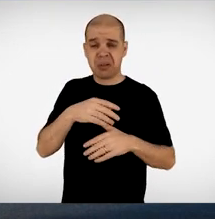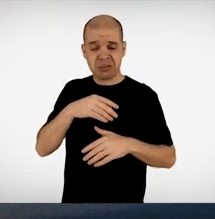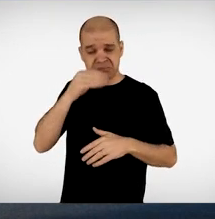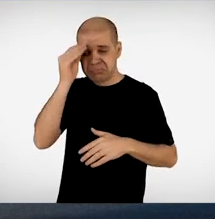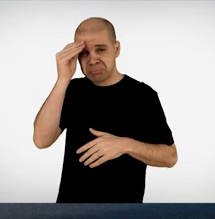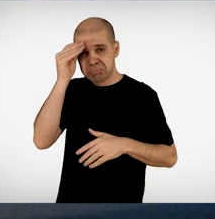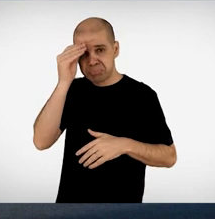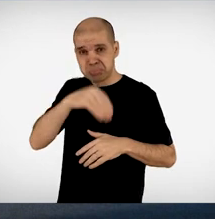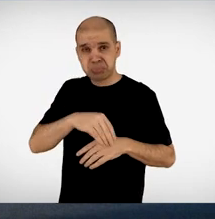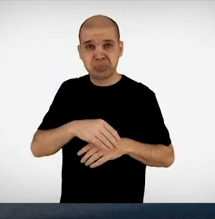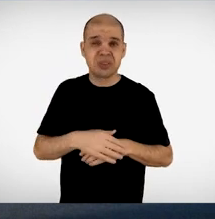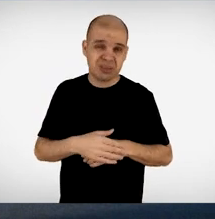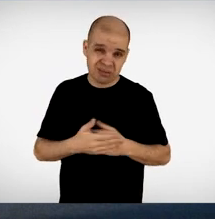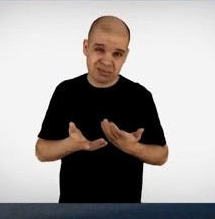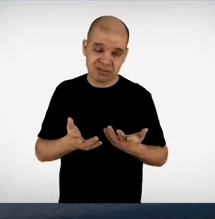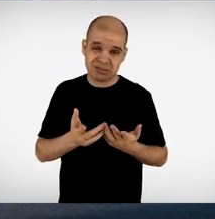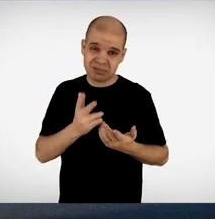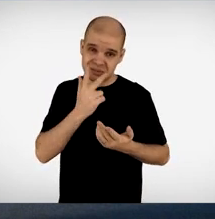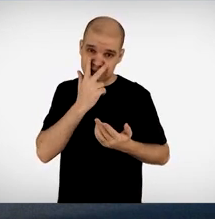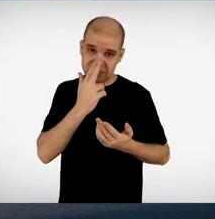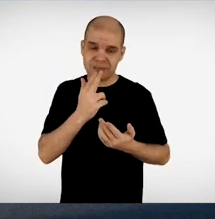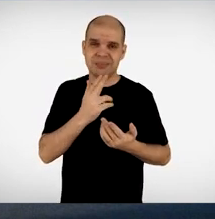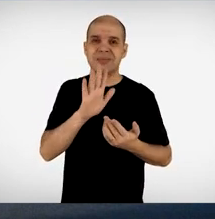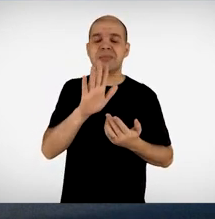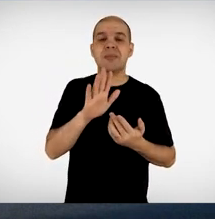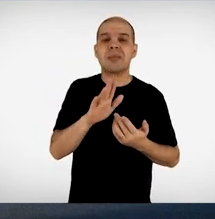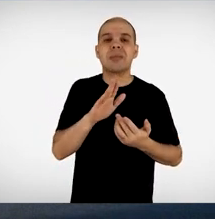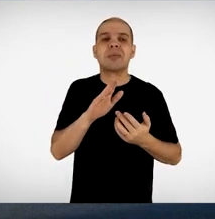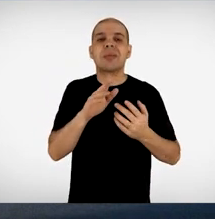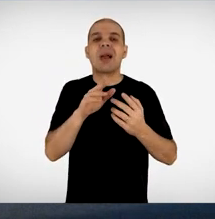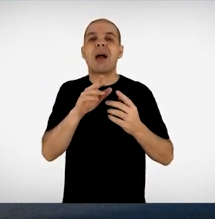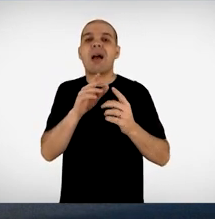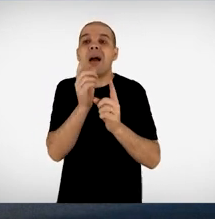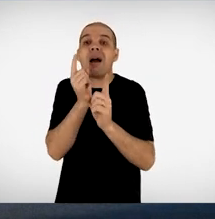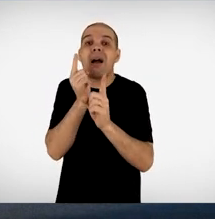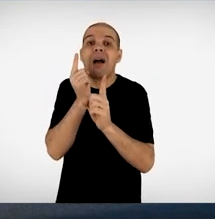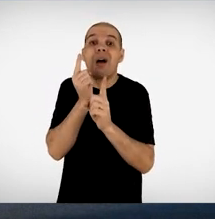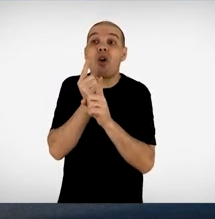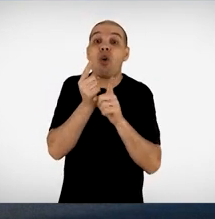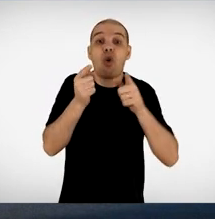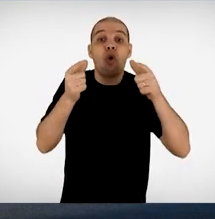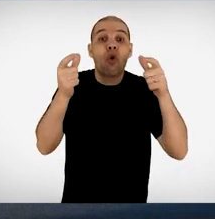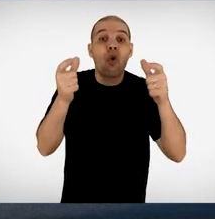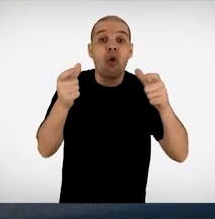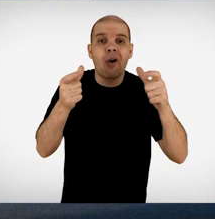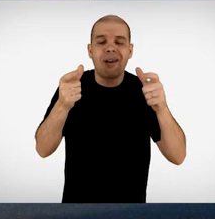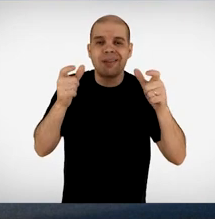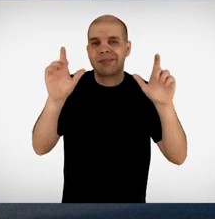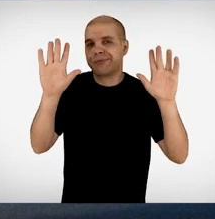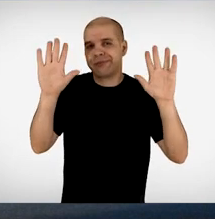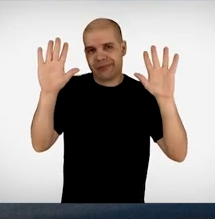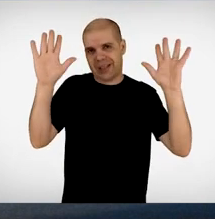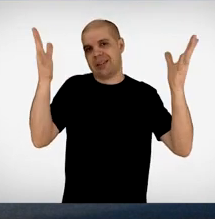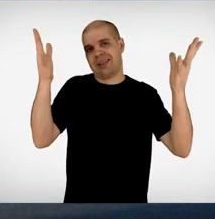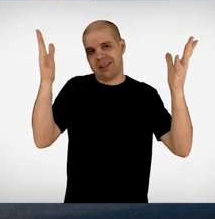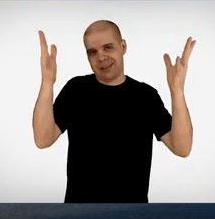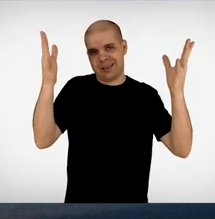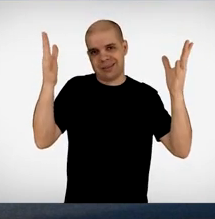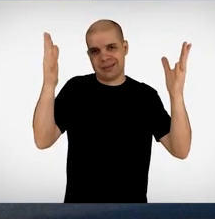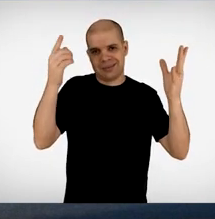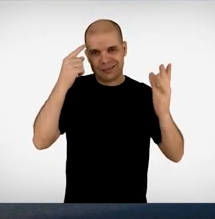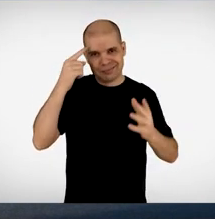foi perdeu o endereço muito rápido. Mas eu acho que eles se encontram num lugar sem regra, que é aquele lugar da